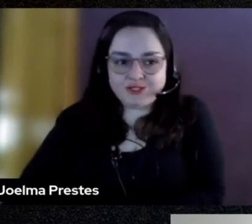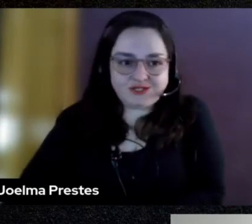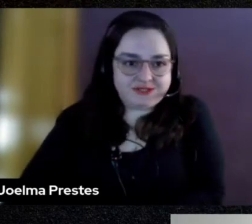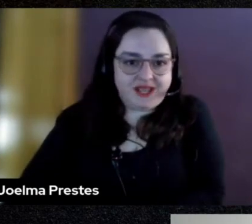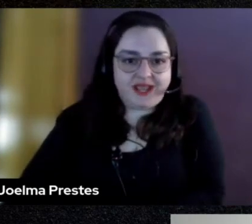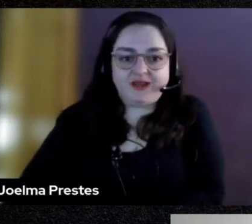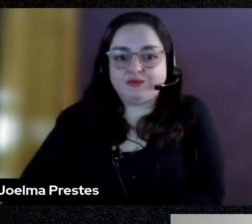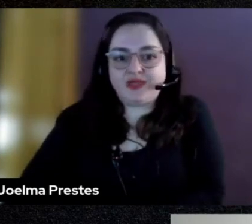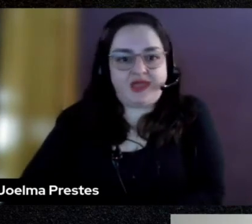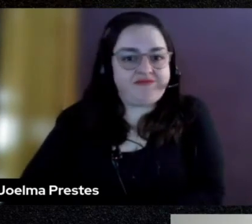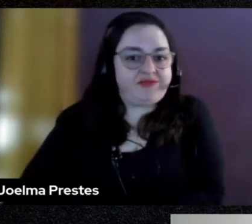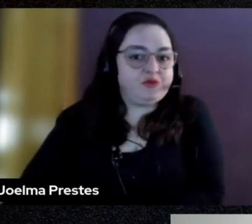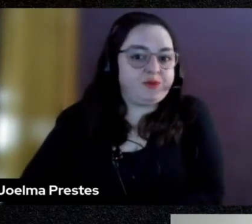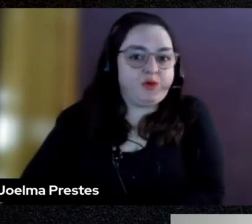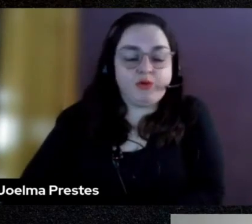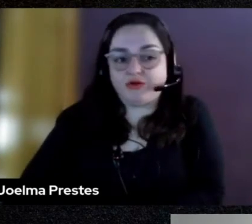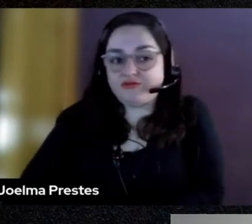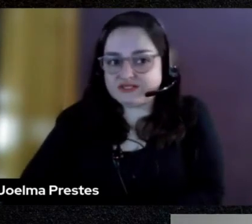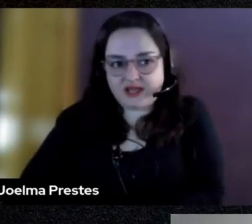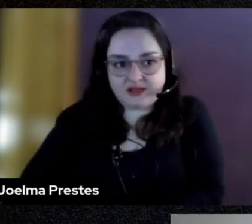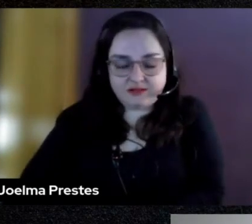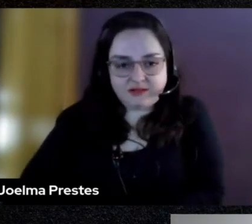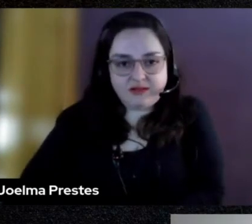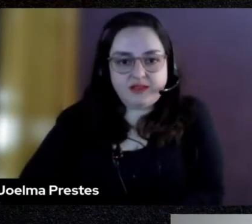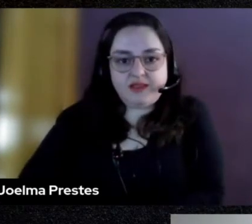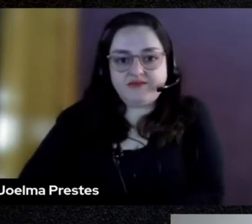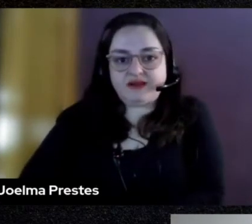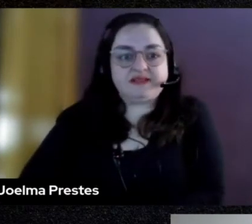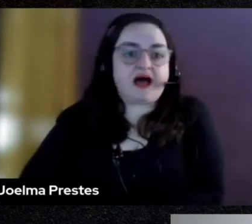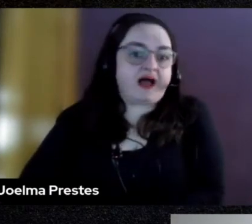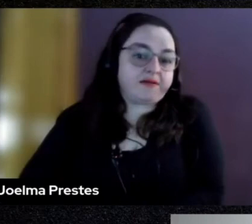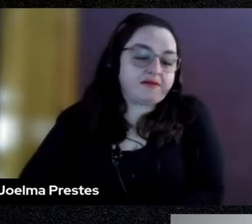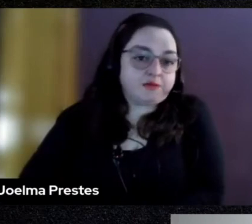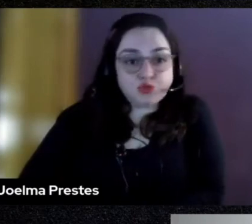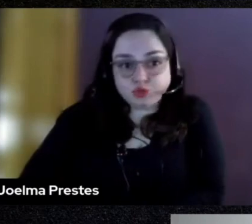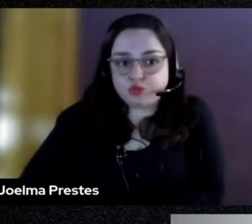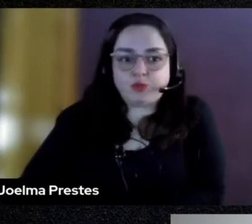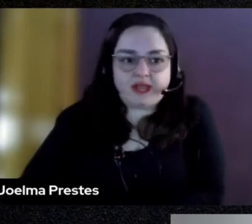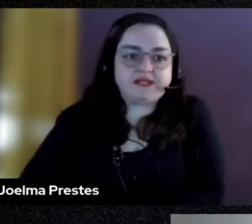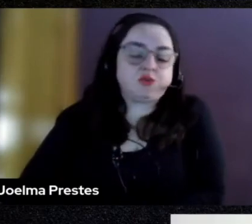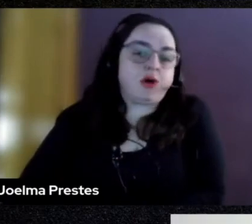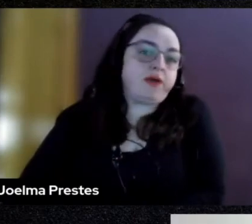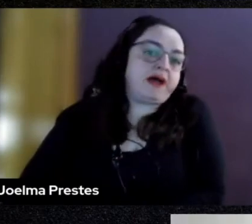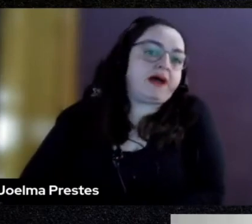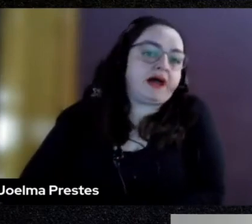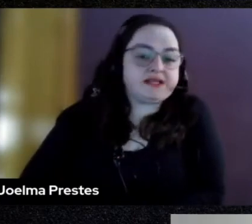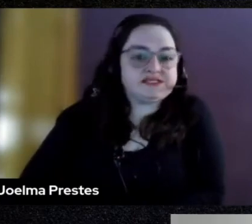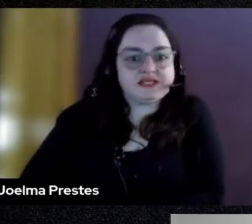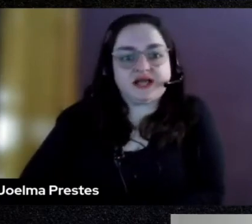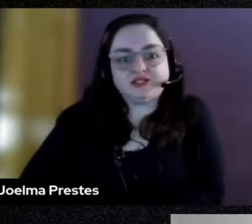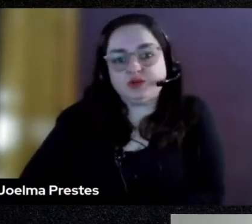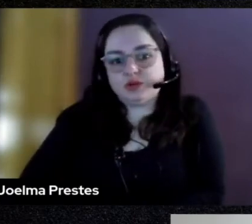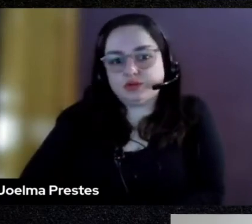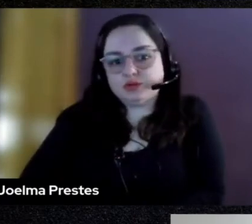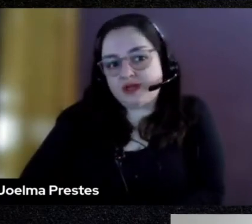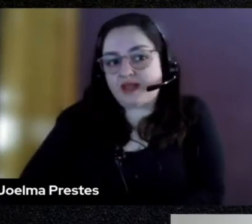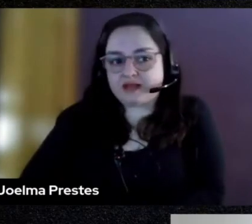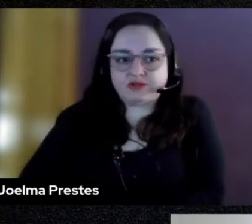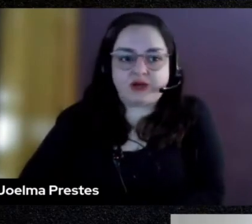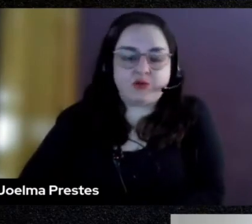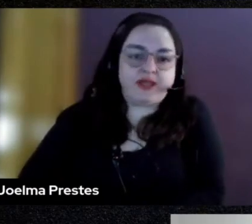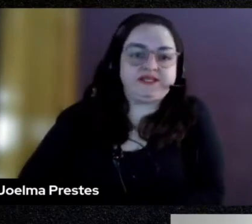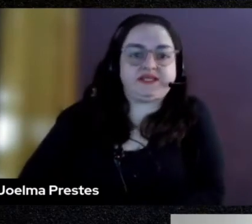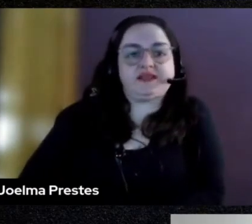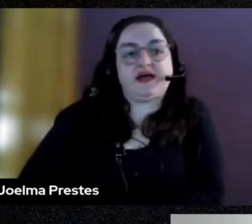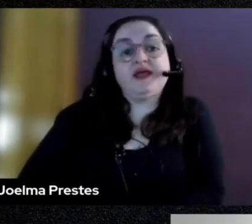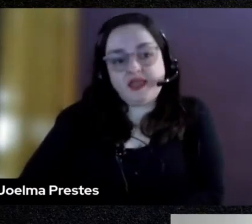chamar ali o time dele, o dev e o PO e conversar e validar junto com eles qual é a criticidade do relato,